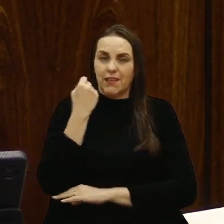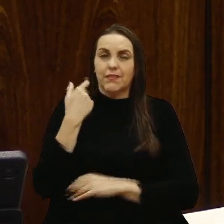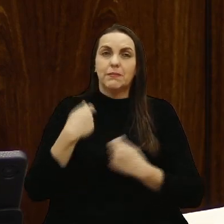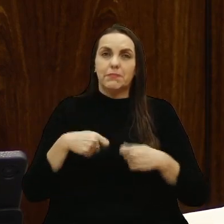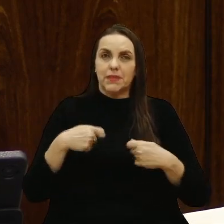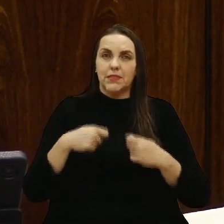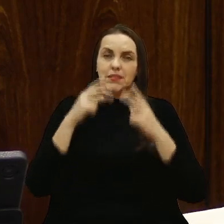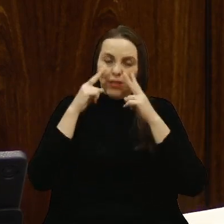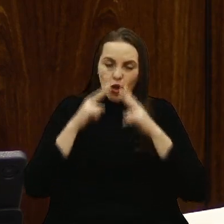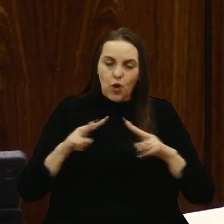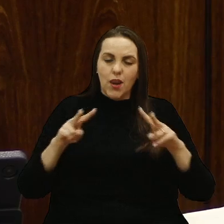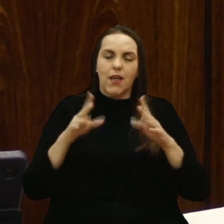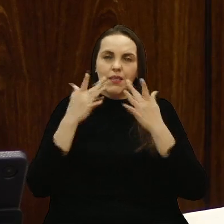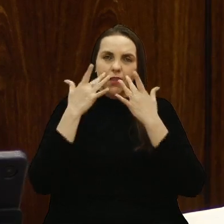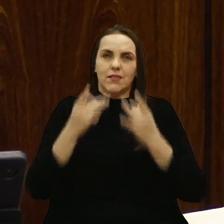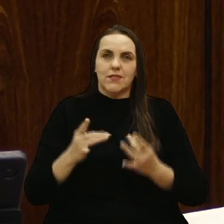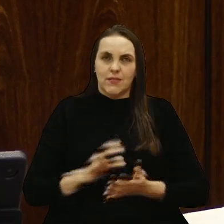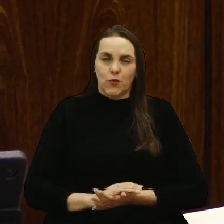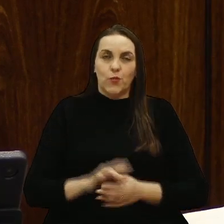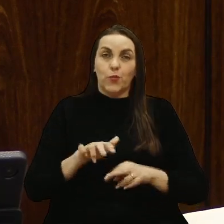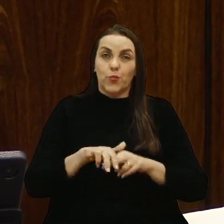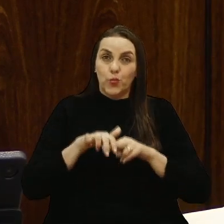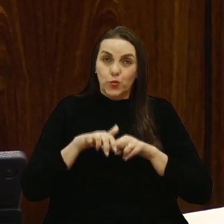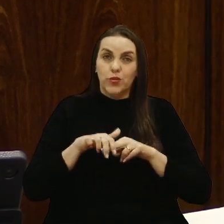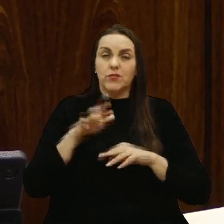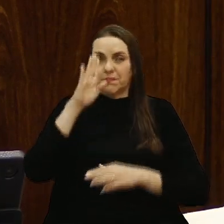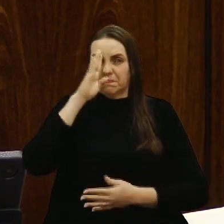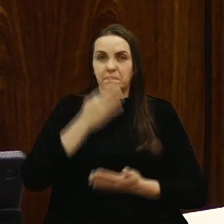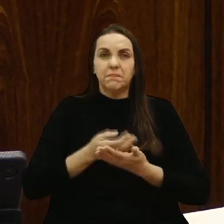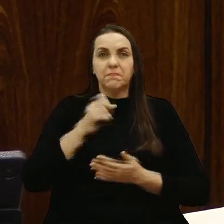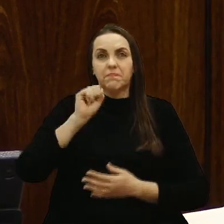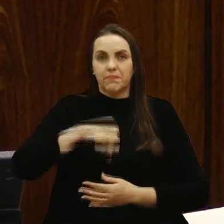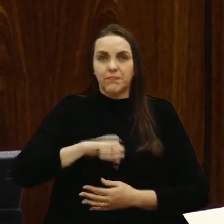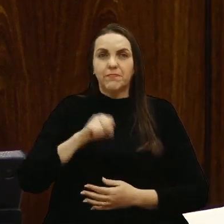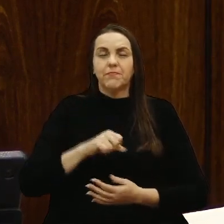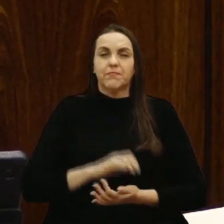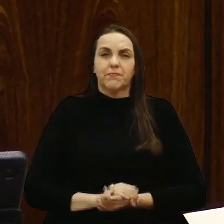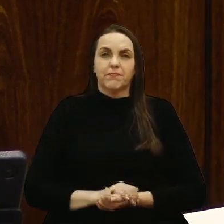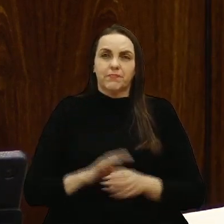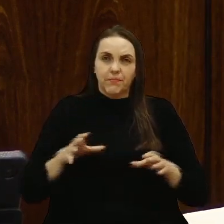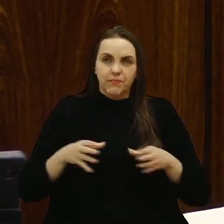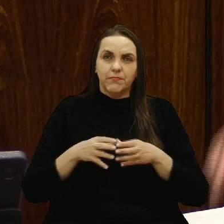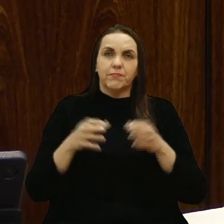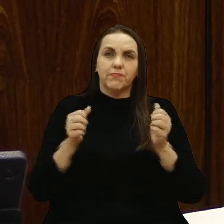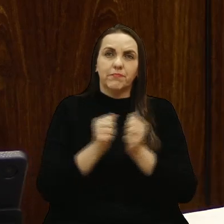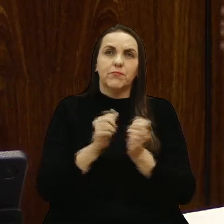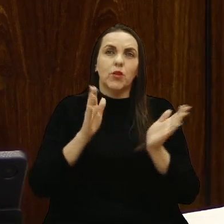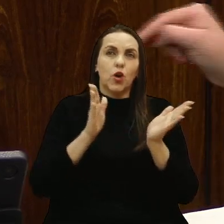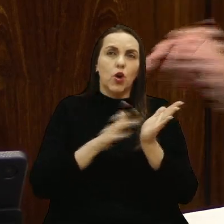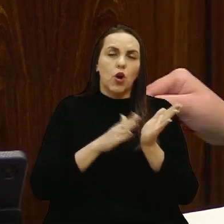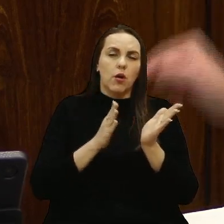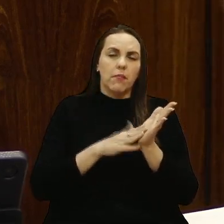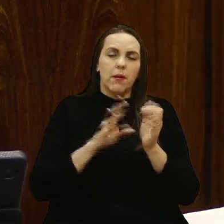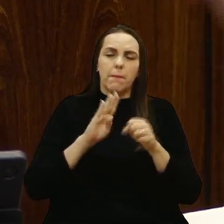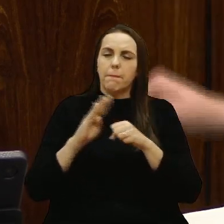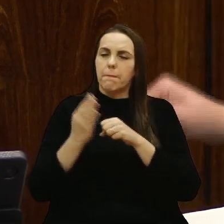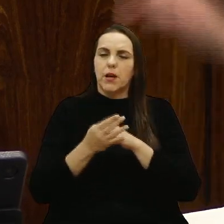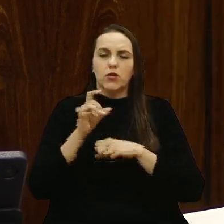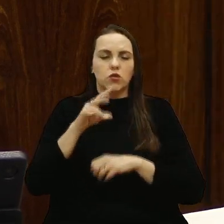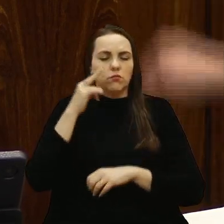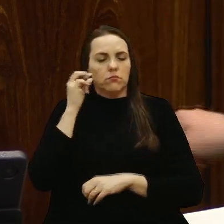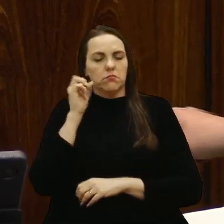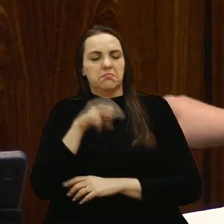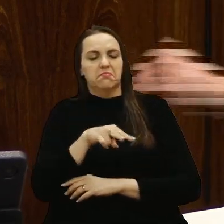desse olhar atento. Então, por isso que eu acho que sim, em conjunto a gente tem que cobrar que esse bairro não seja visto como um